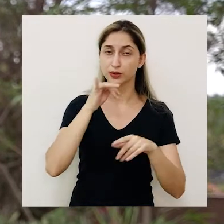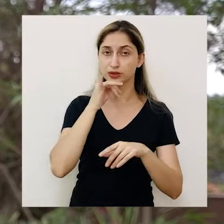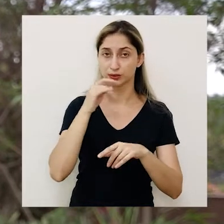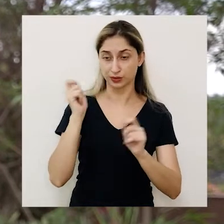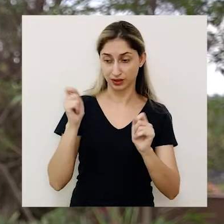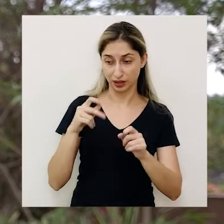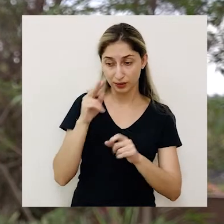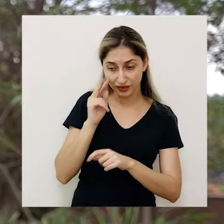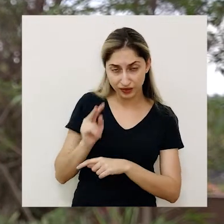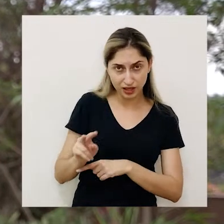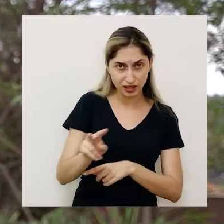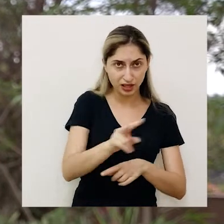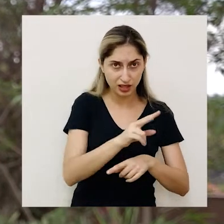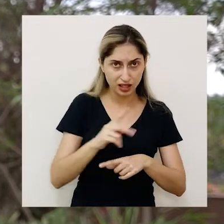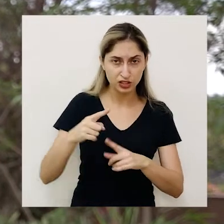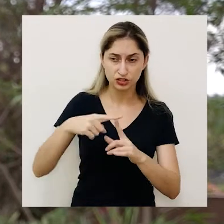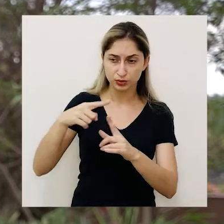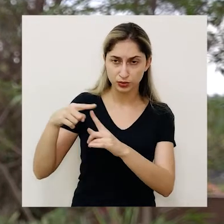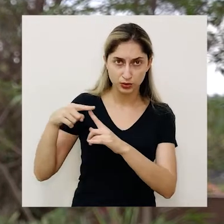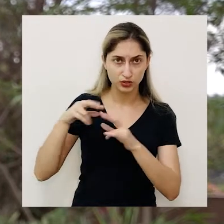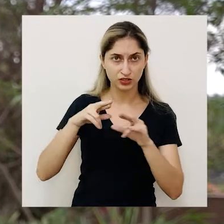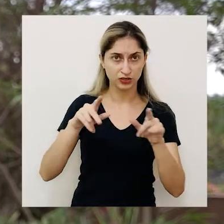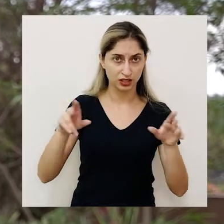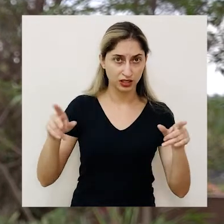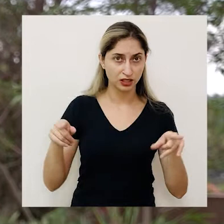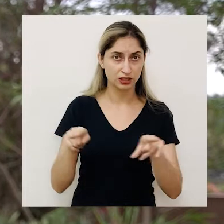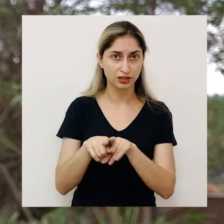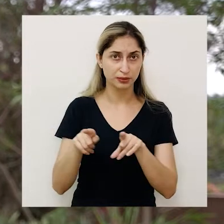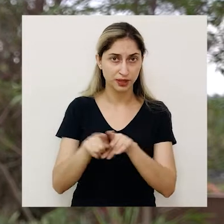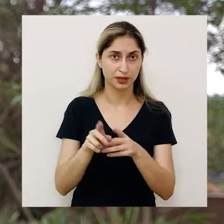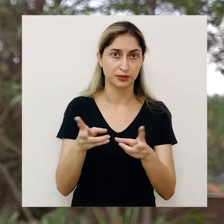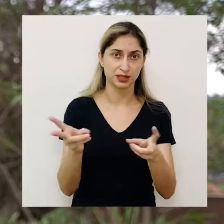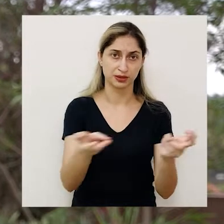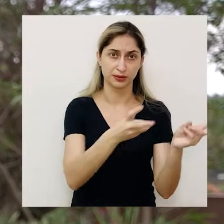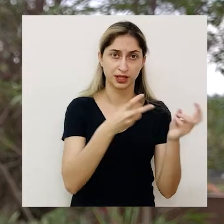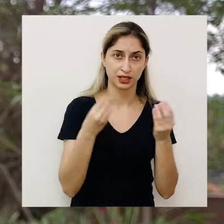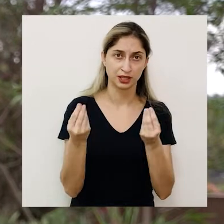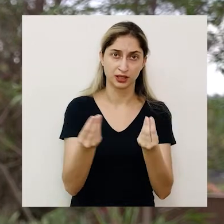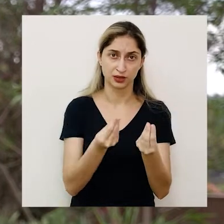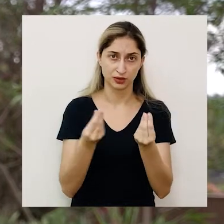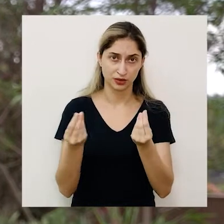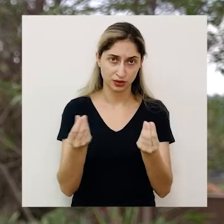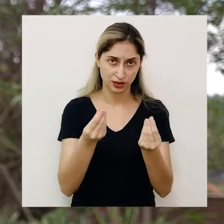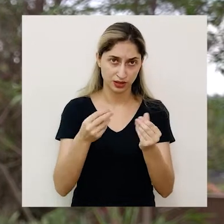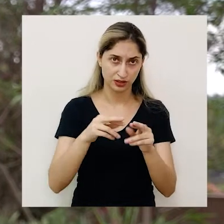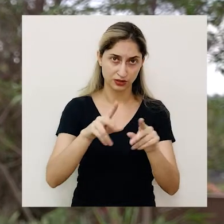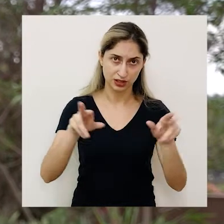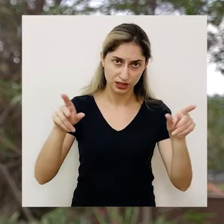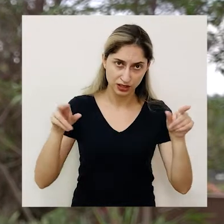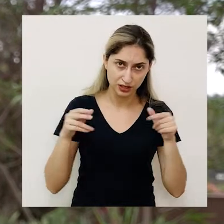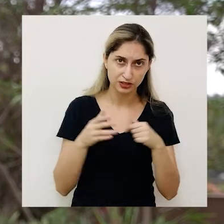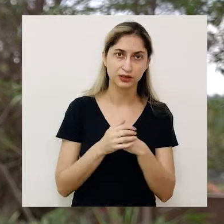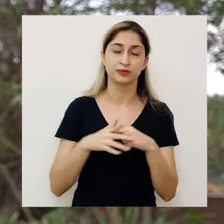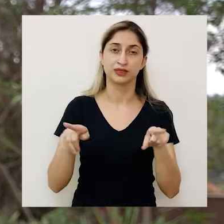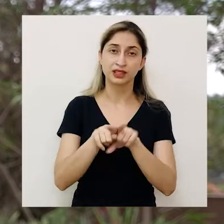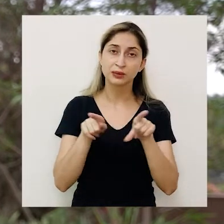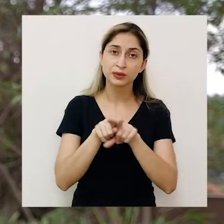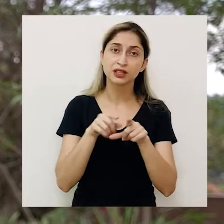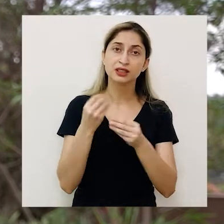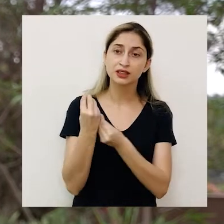porque aqui a gente consegue ter uma visão geral das espécies, né? A gente consegue perceber as texturas